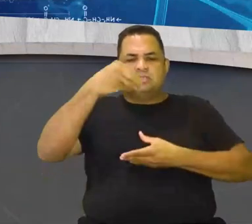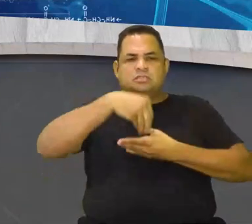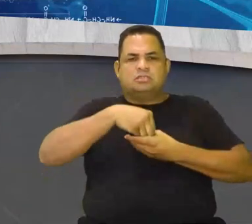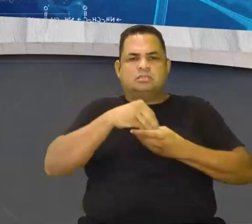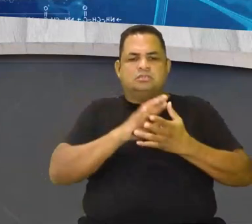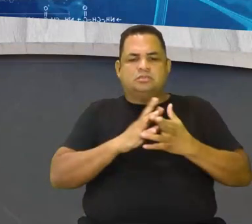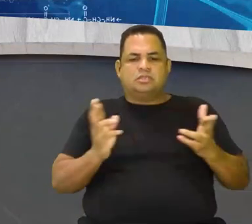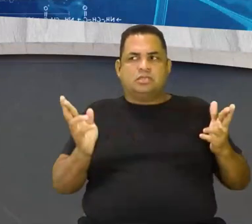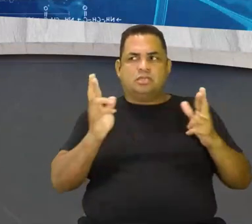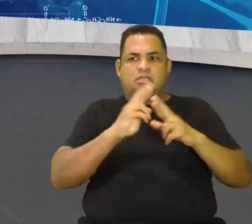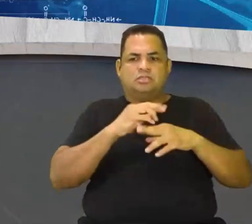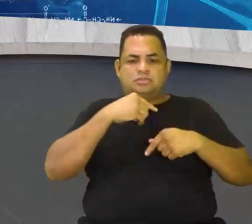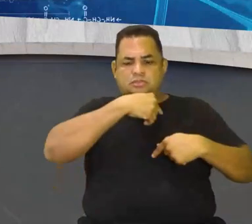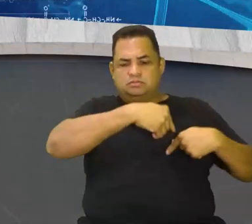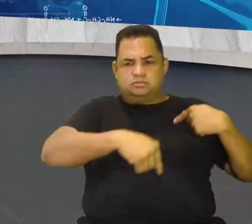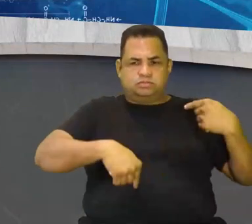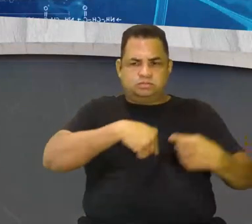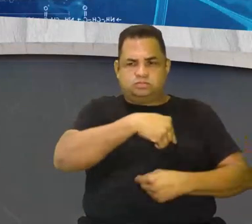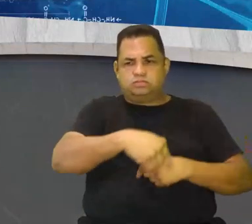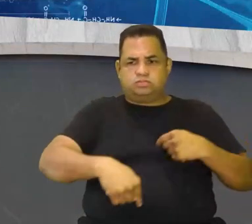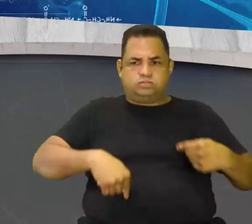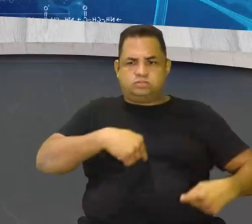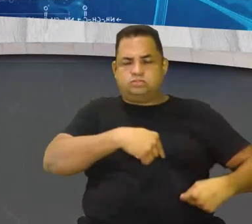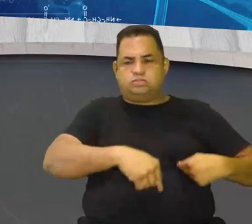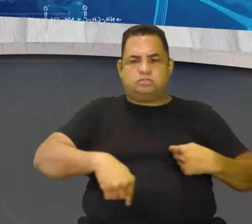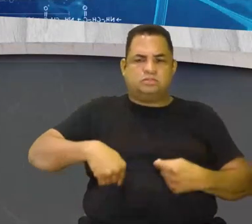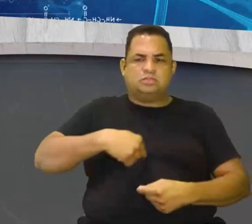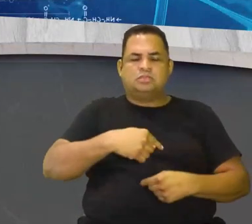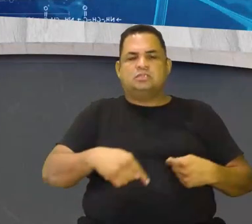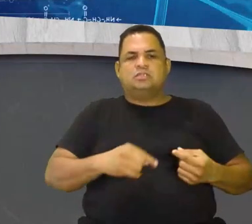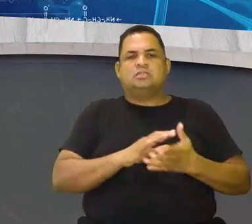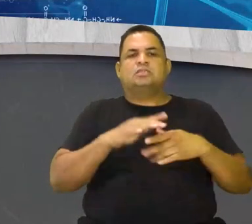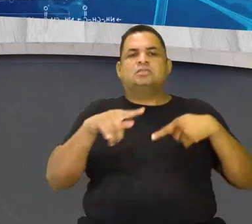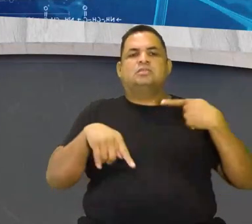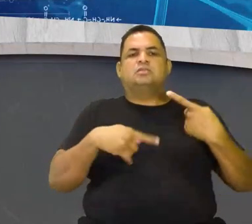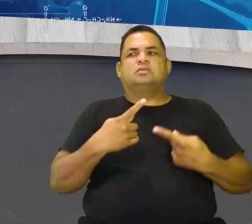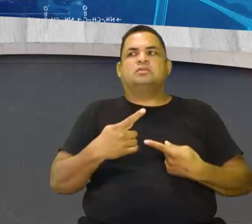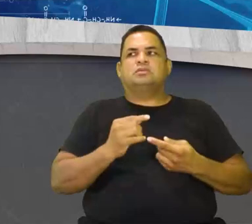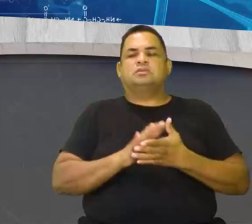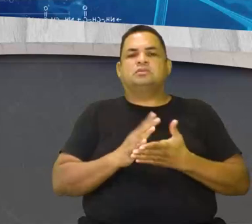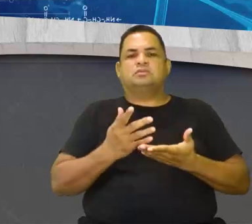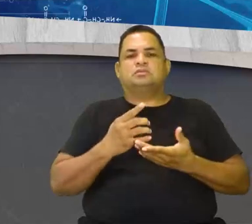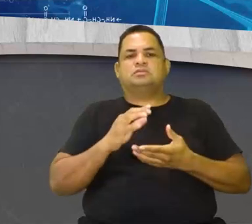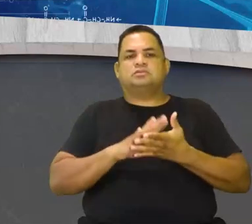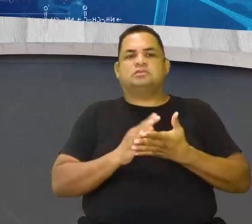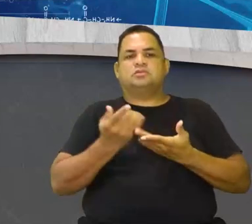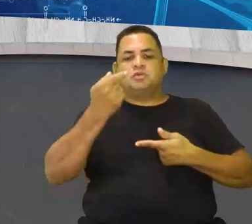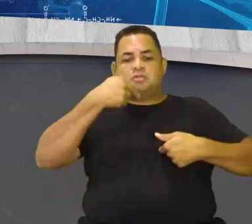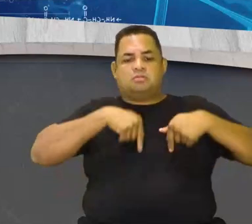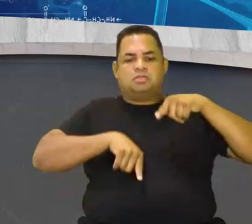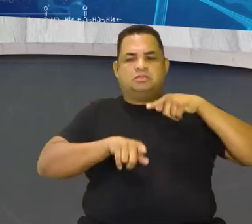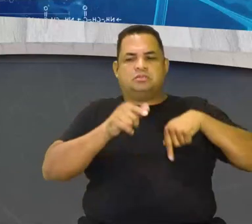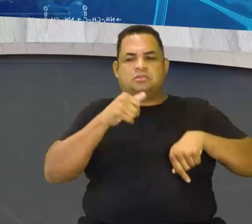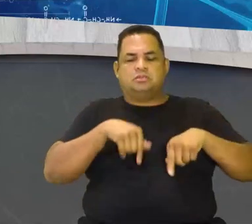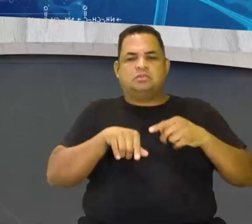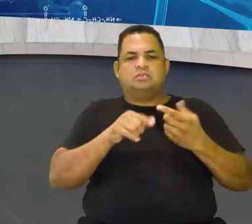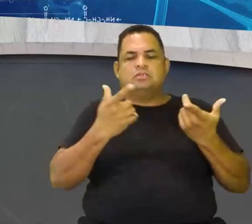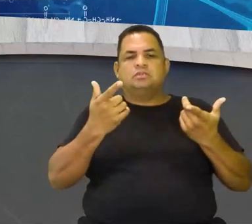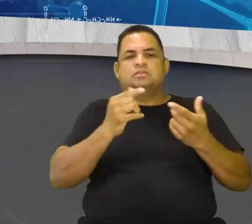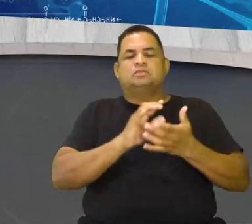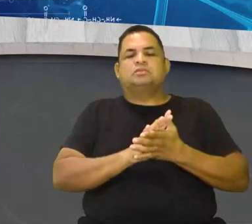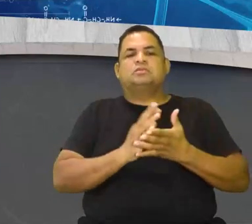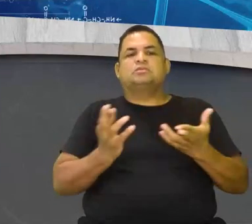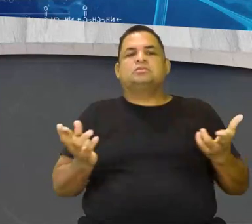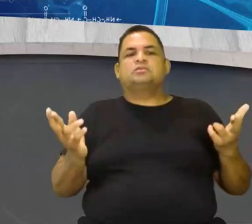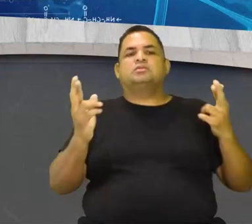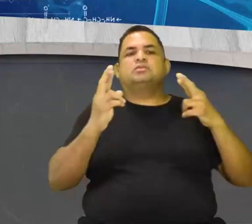reações acontecem, né? E aí, futuramente vocês vão saber o que é o metabolismo humano, que são reações